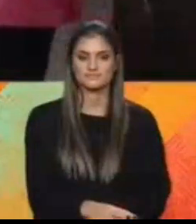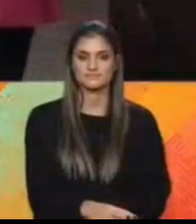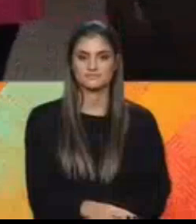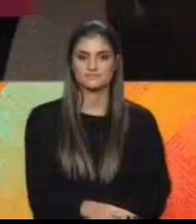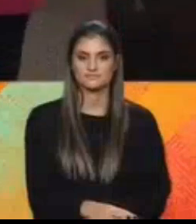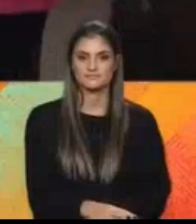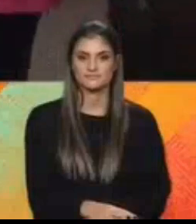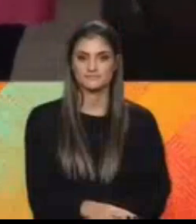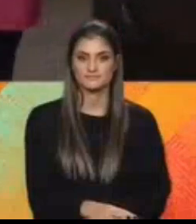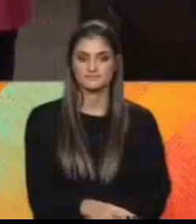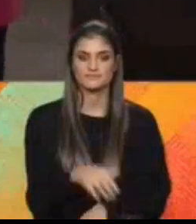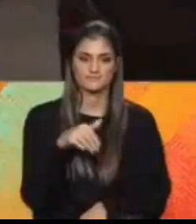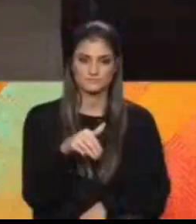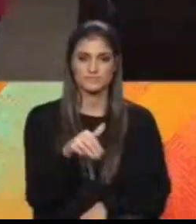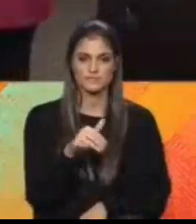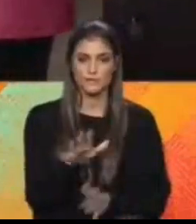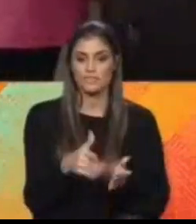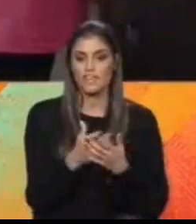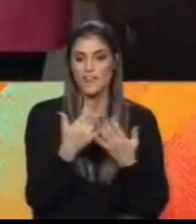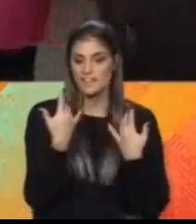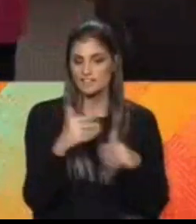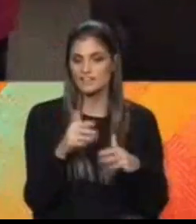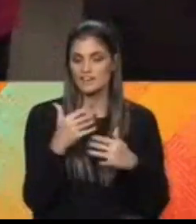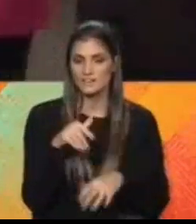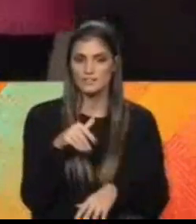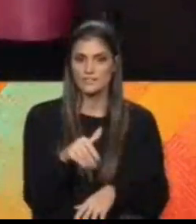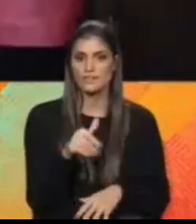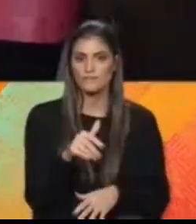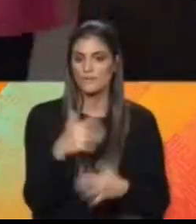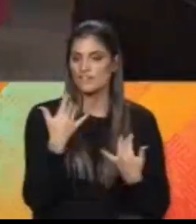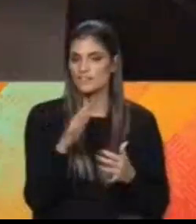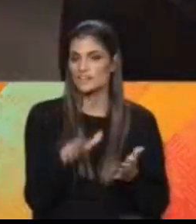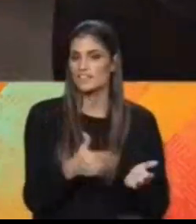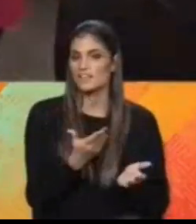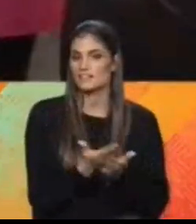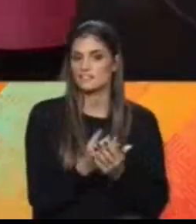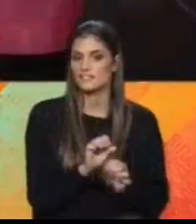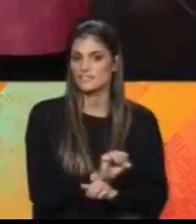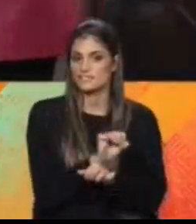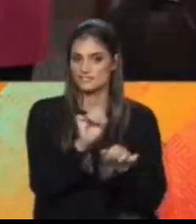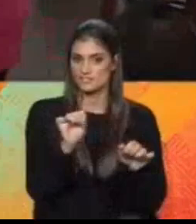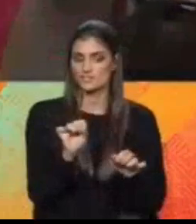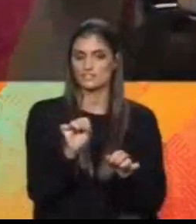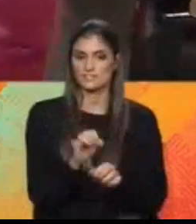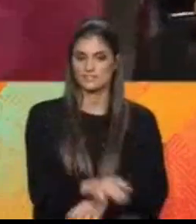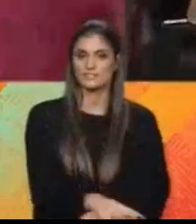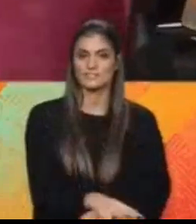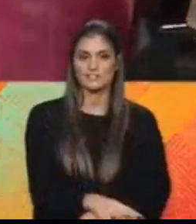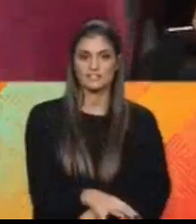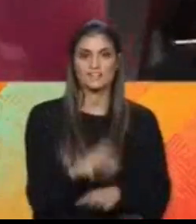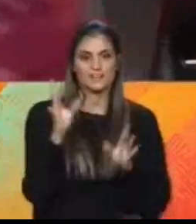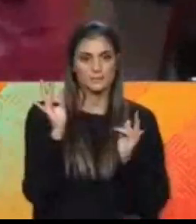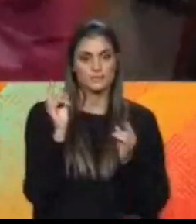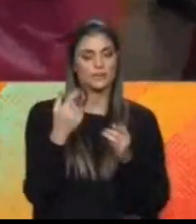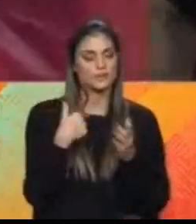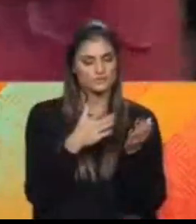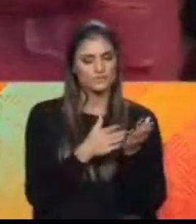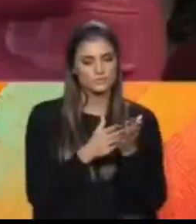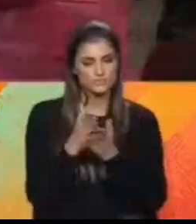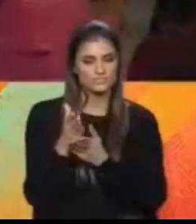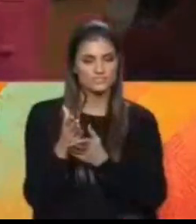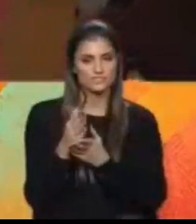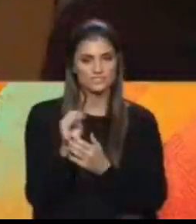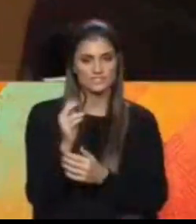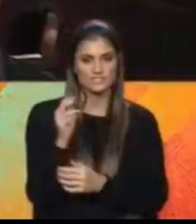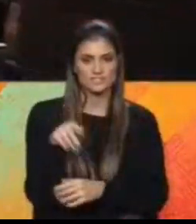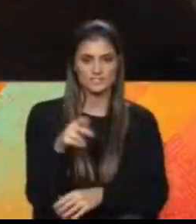para vos dar um pouco de alegria, para vos dar um pouco de alegria. A brincar tu continuas, a